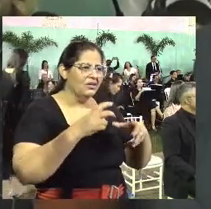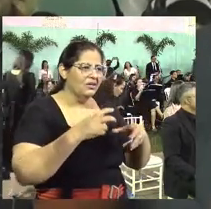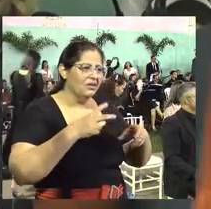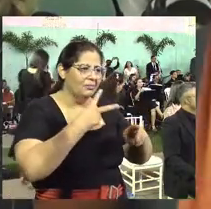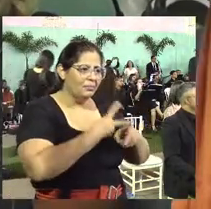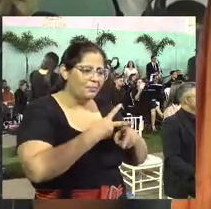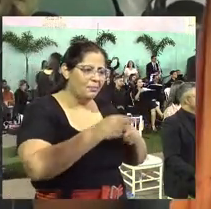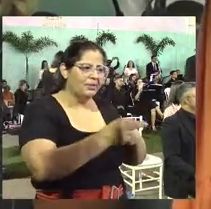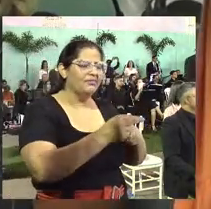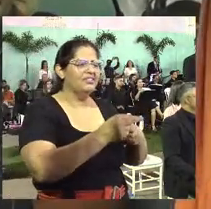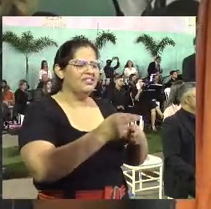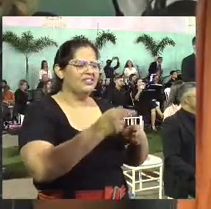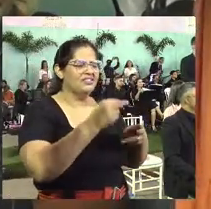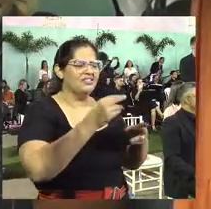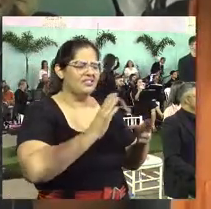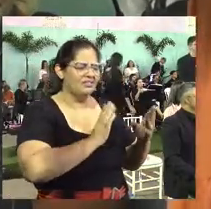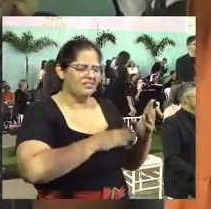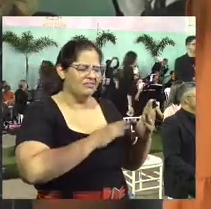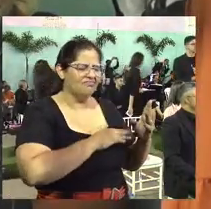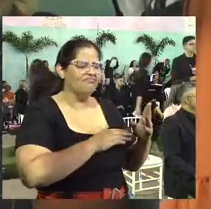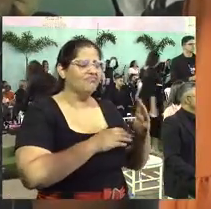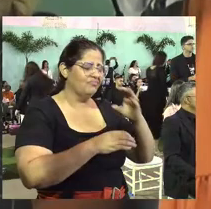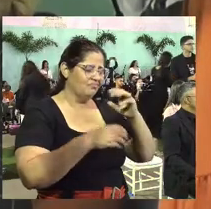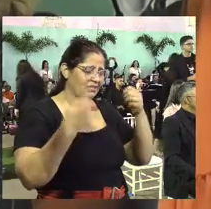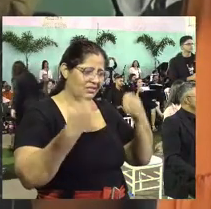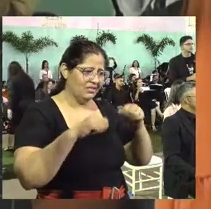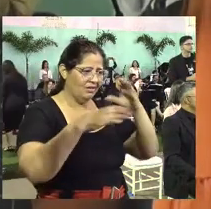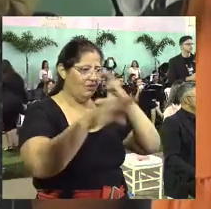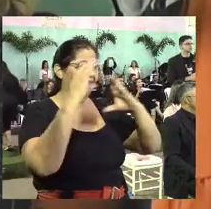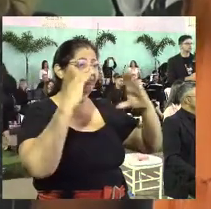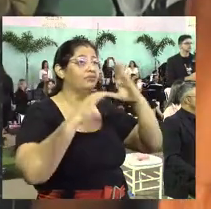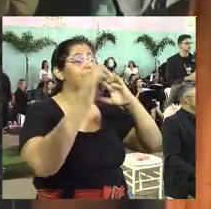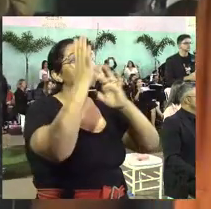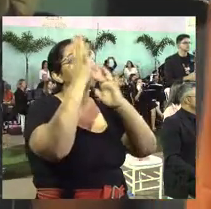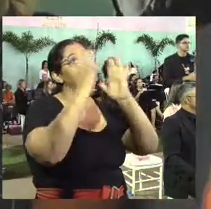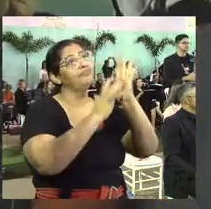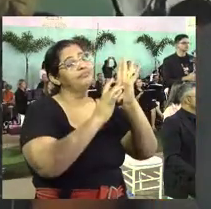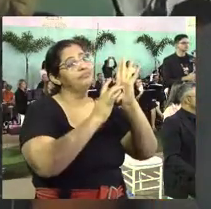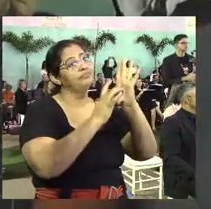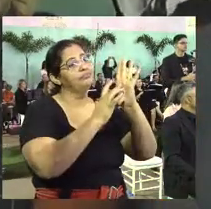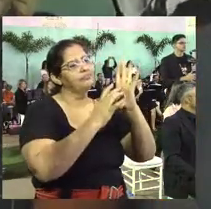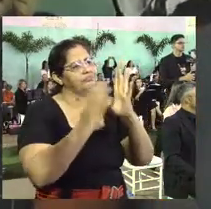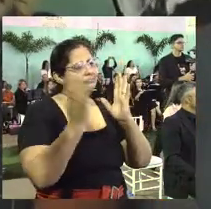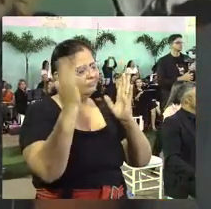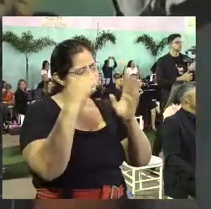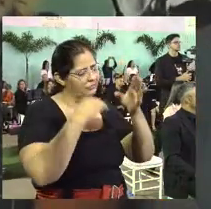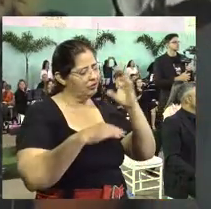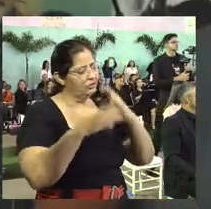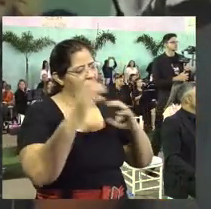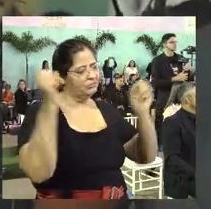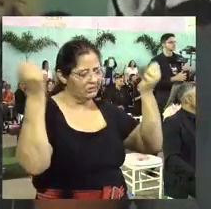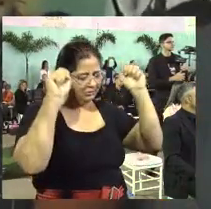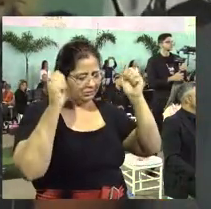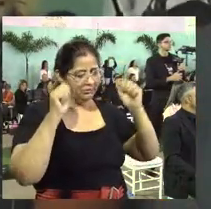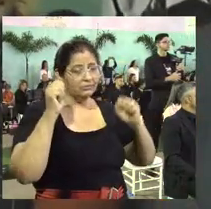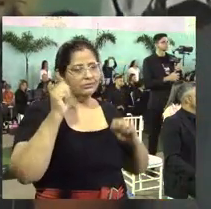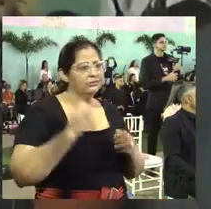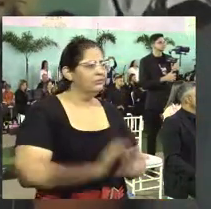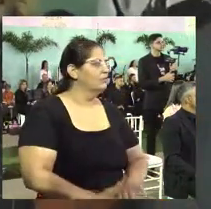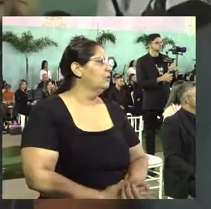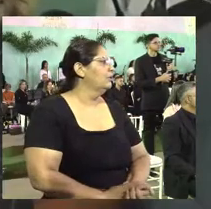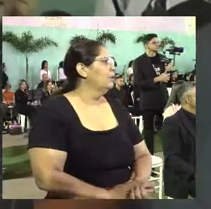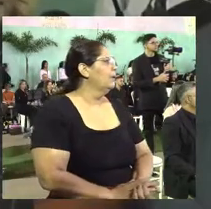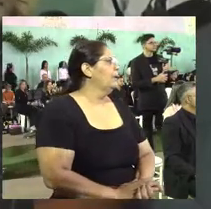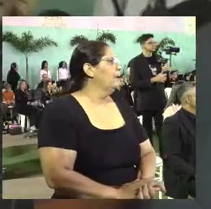internas internas é louvando ao Senhor Jesus Vamos adorar nessa noite eu vou cantar